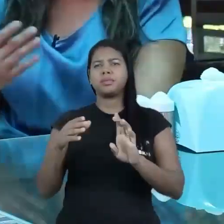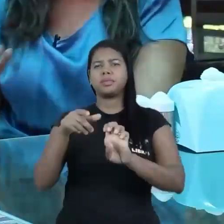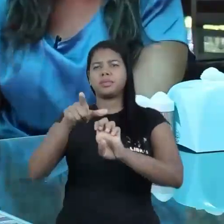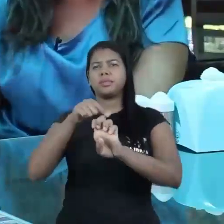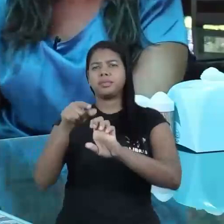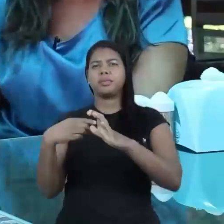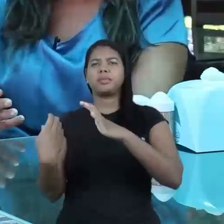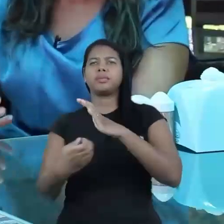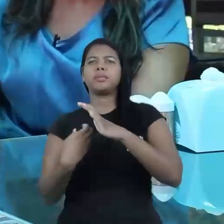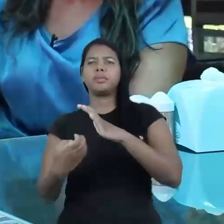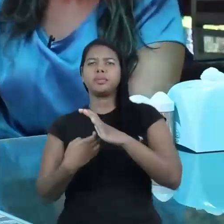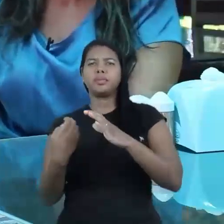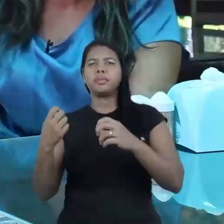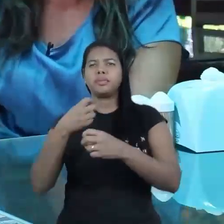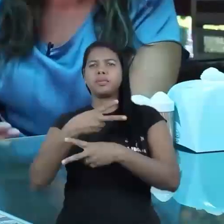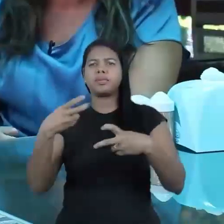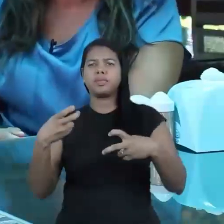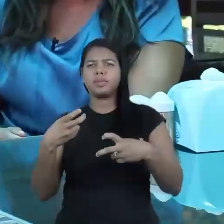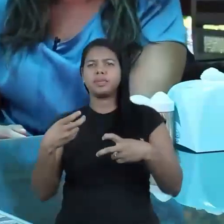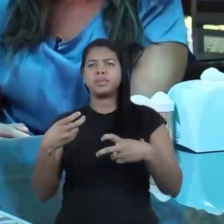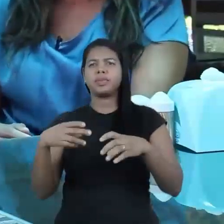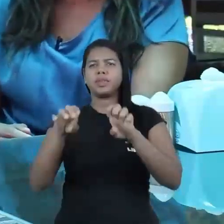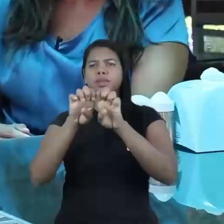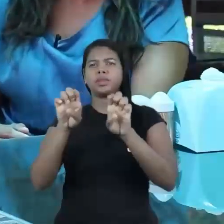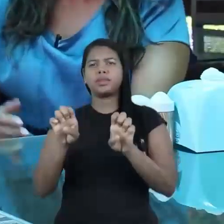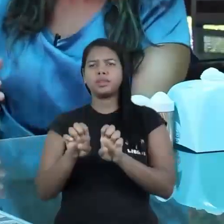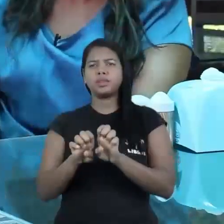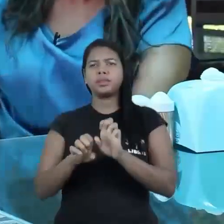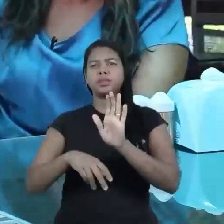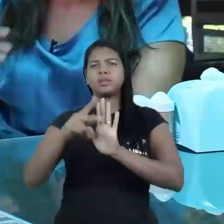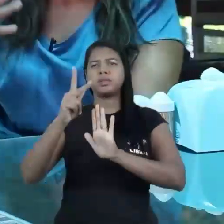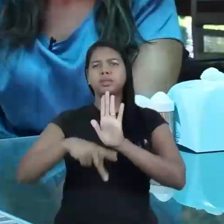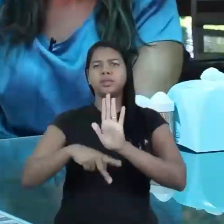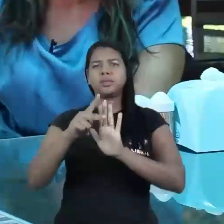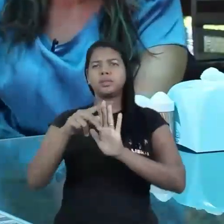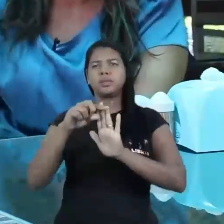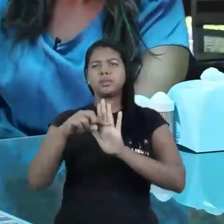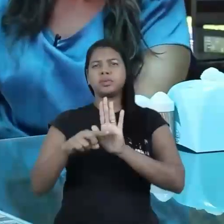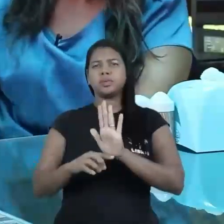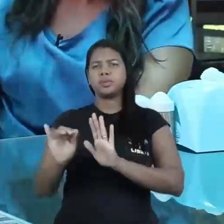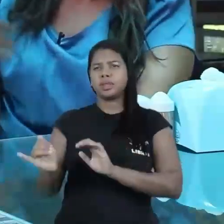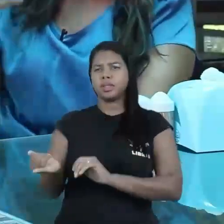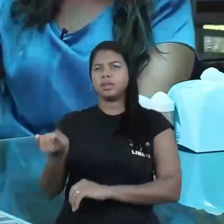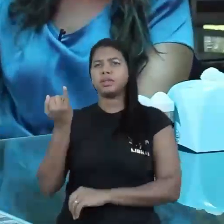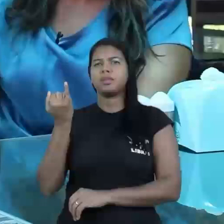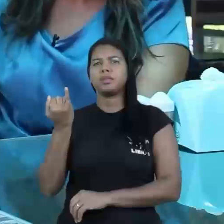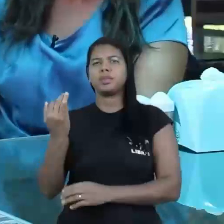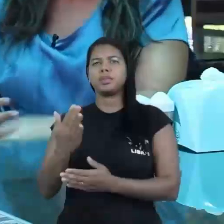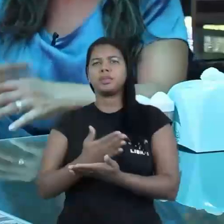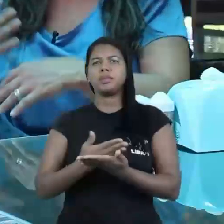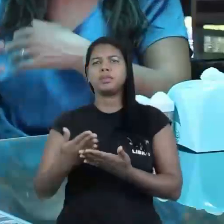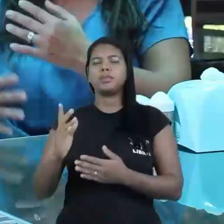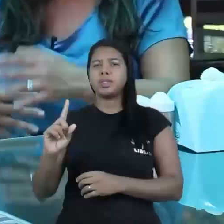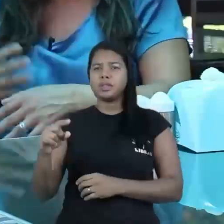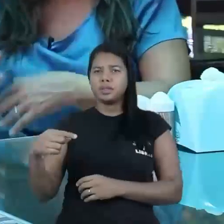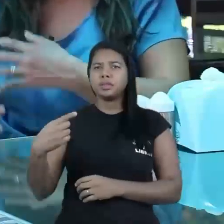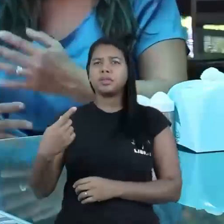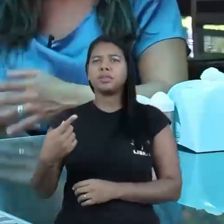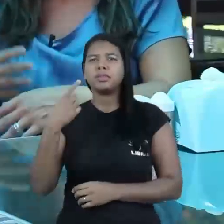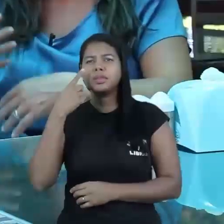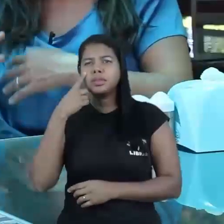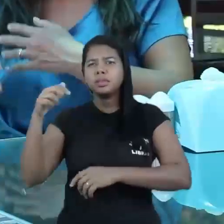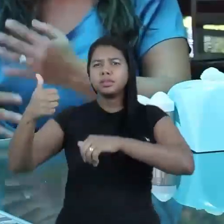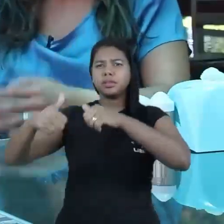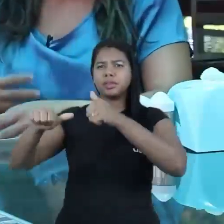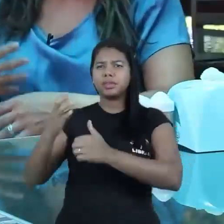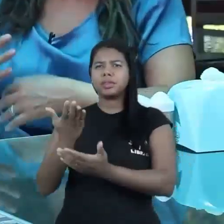né, segundo o Sebrae, eles não estruturam um plano de negócio, né? É pela oportunidade, né? E só depois aí é que a gente vai buscando essa